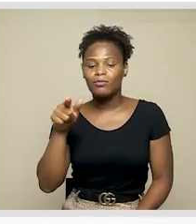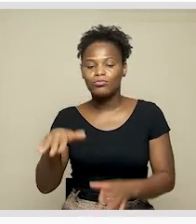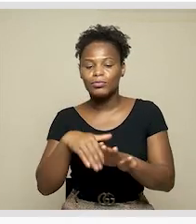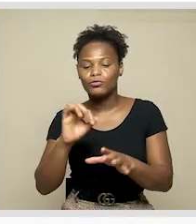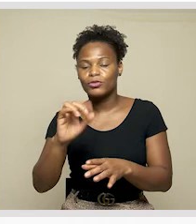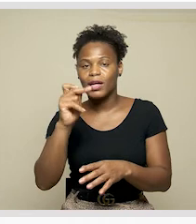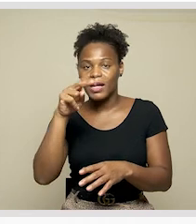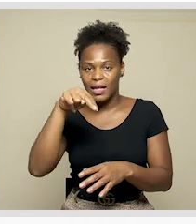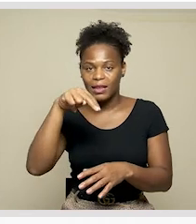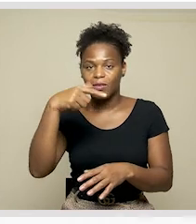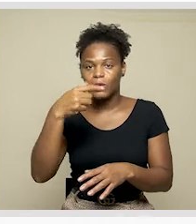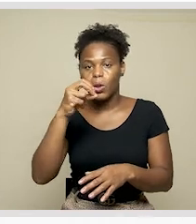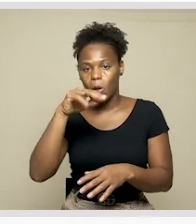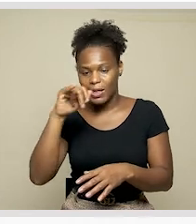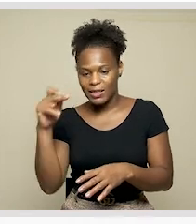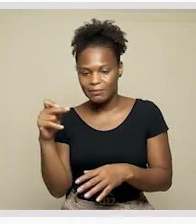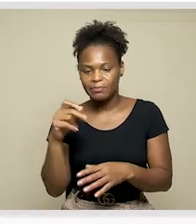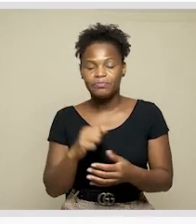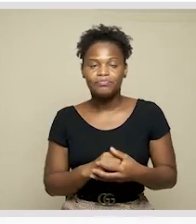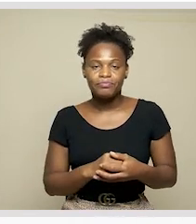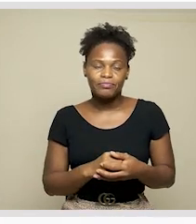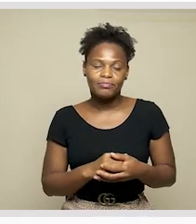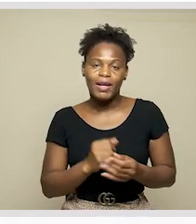da autoria de Antônia Pozzich.